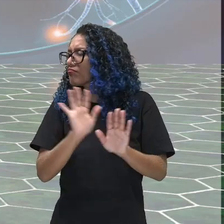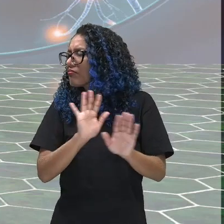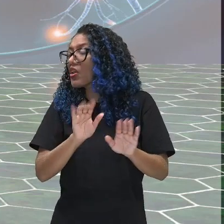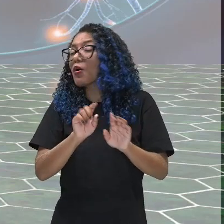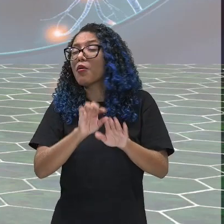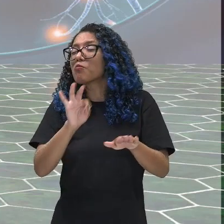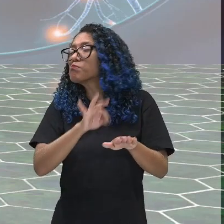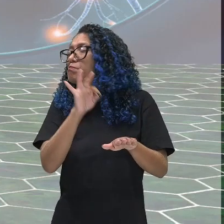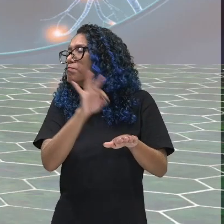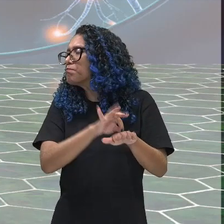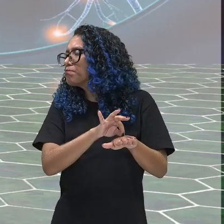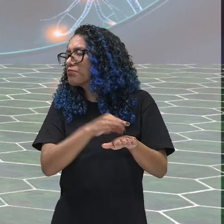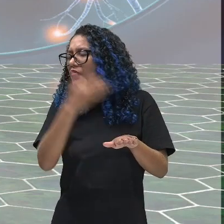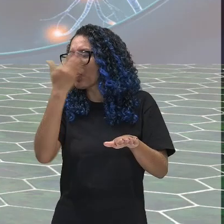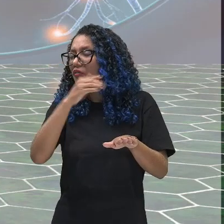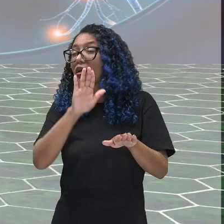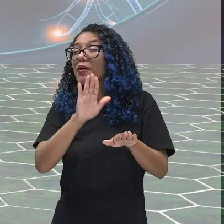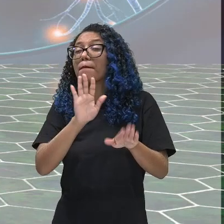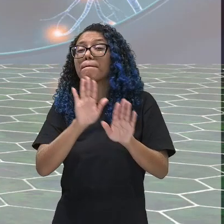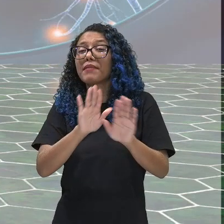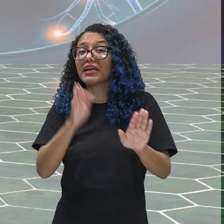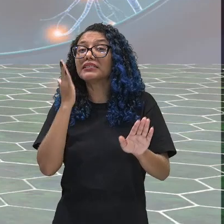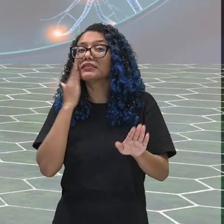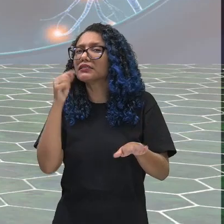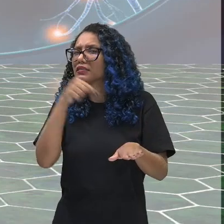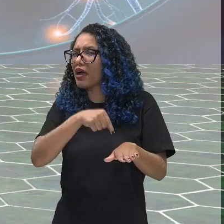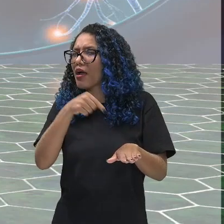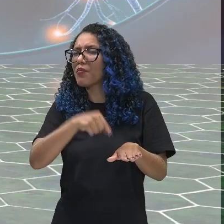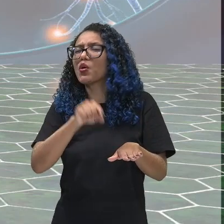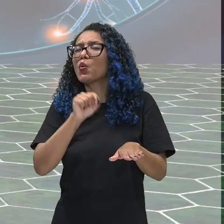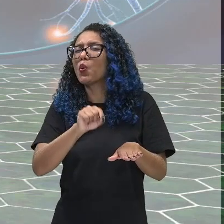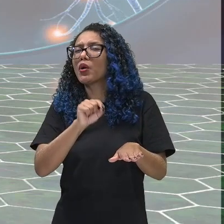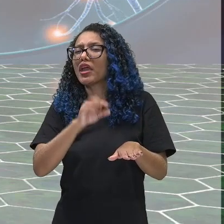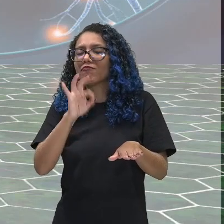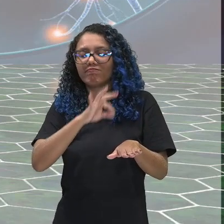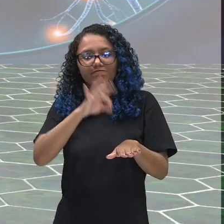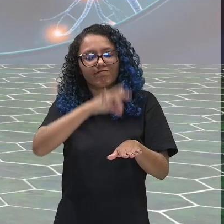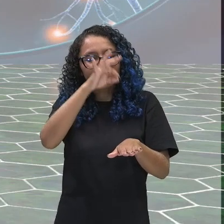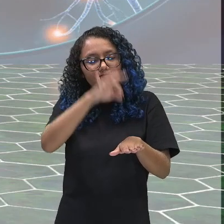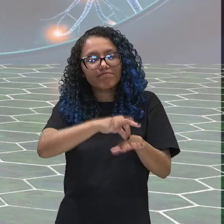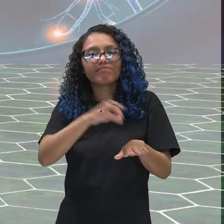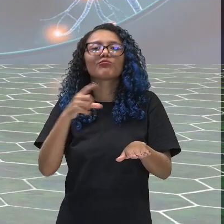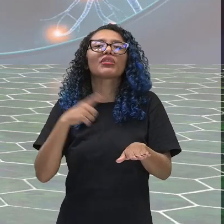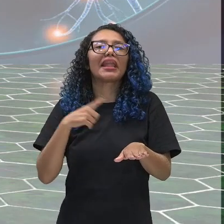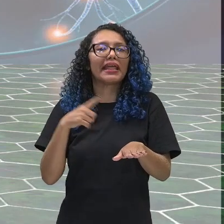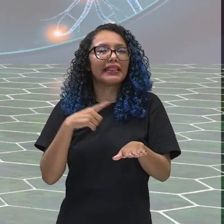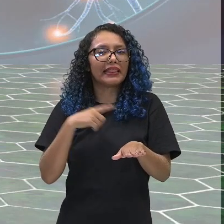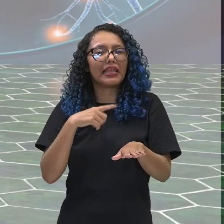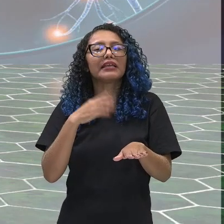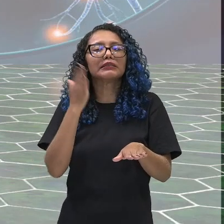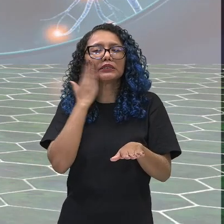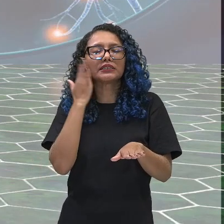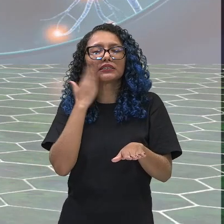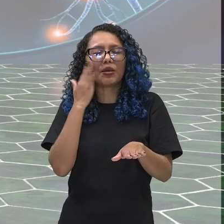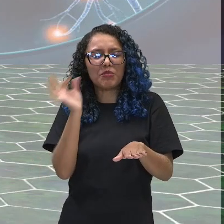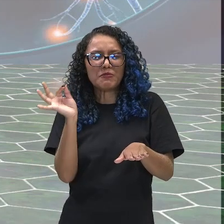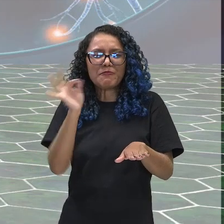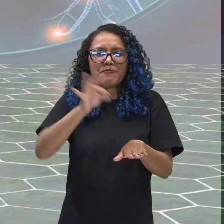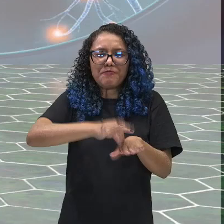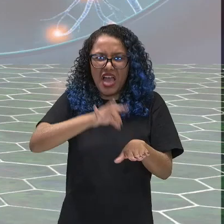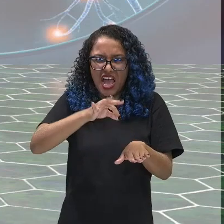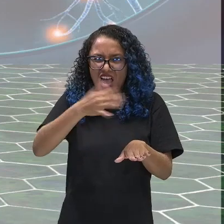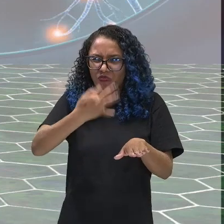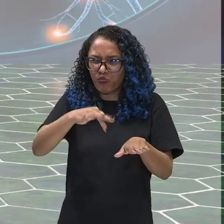sabe que naquele local do corpo tem um inseto que está ali picando, né, a